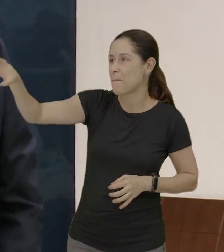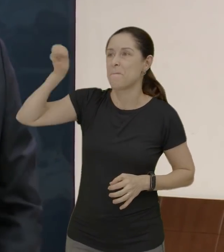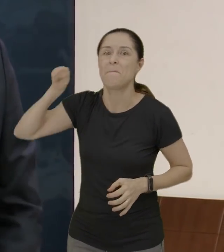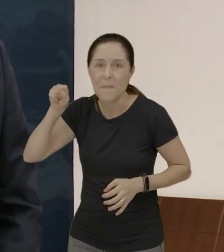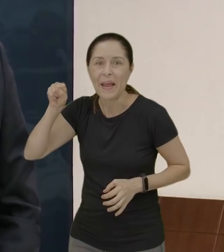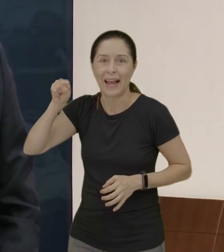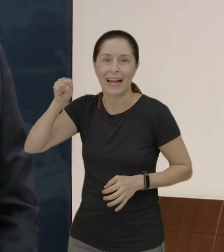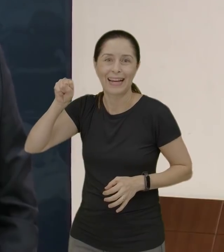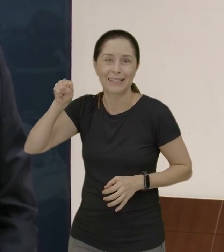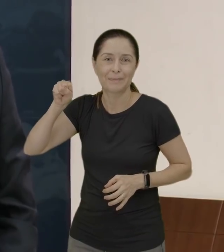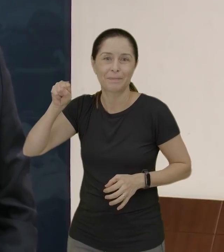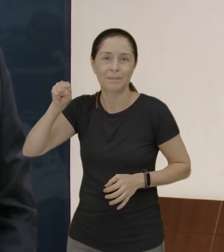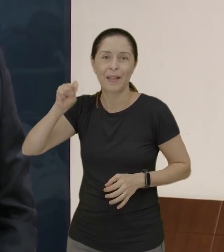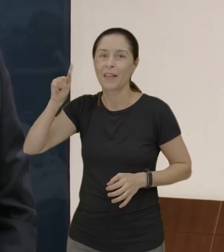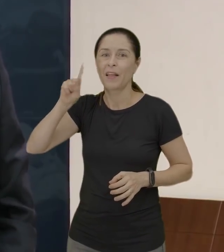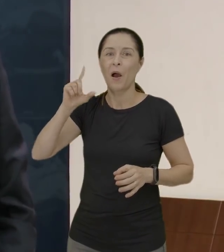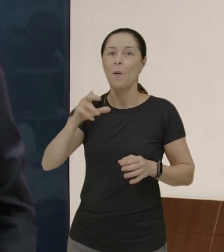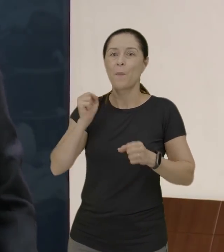entrar.